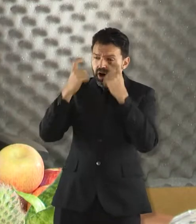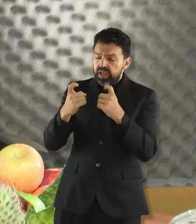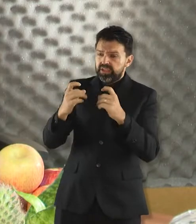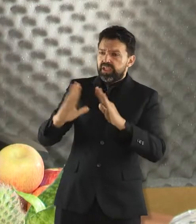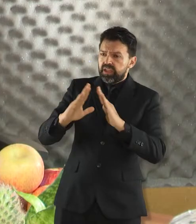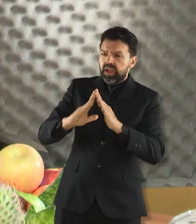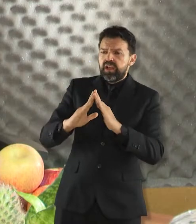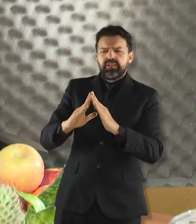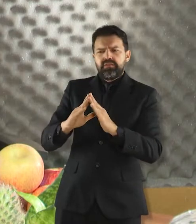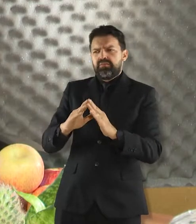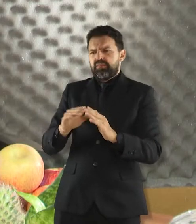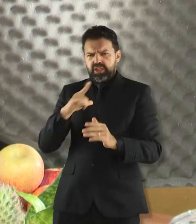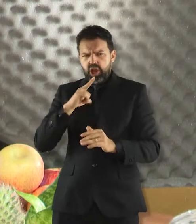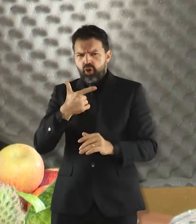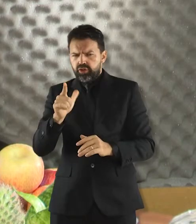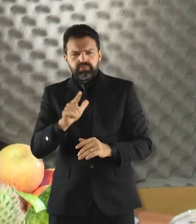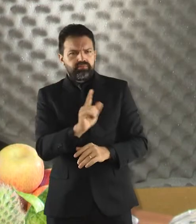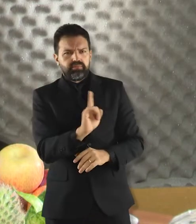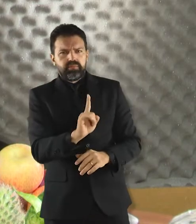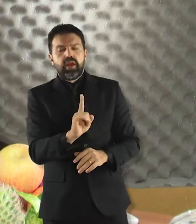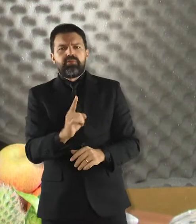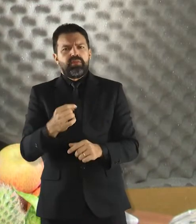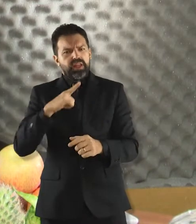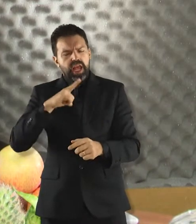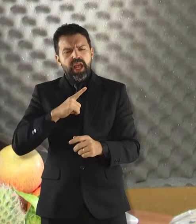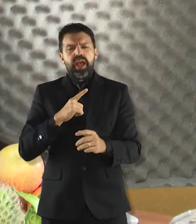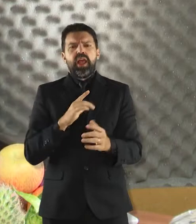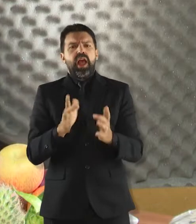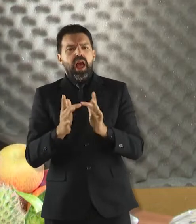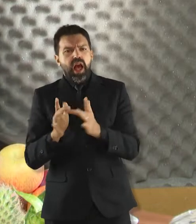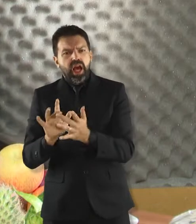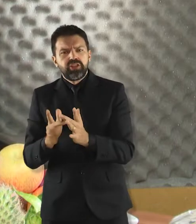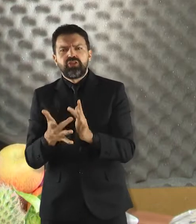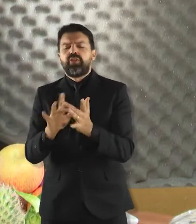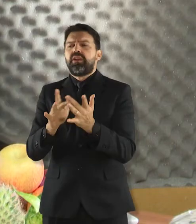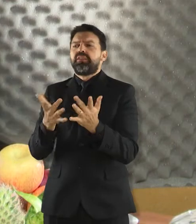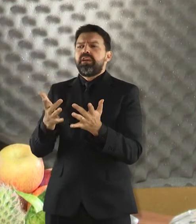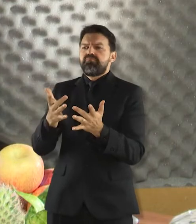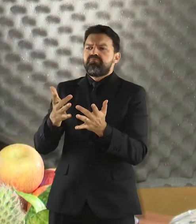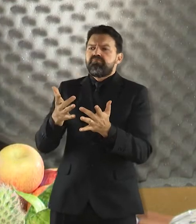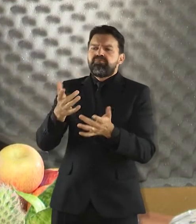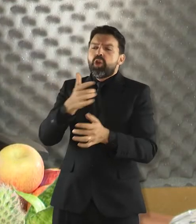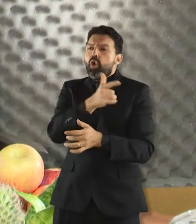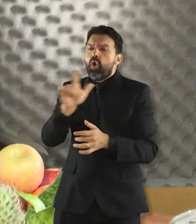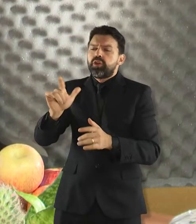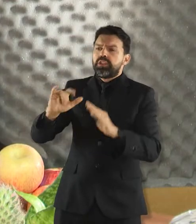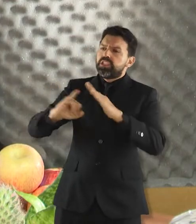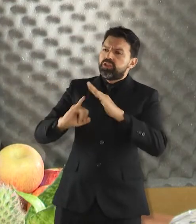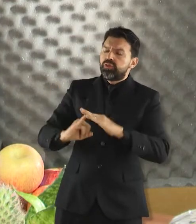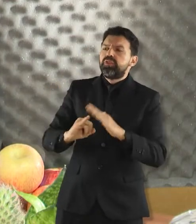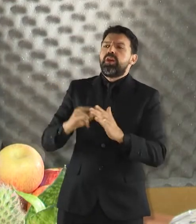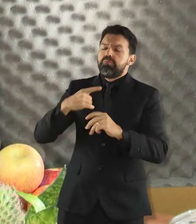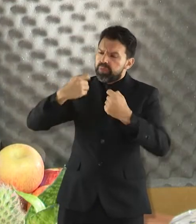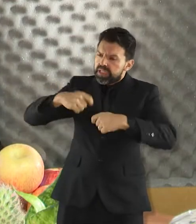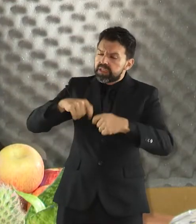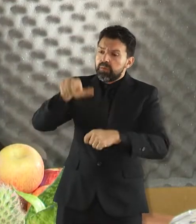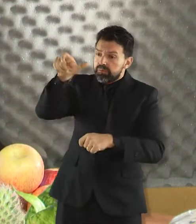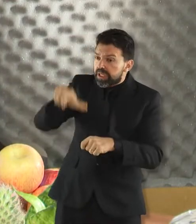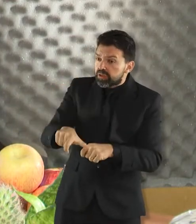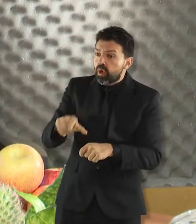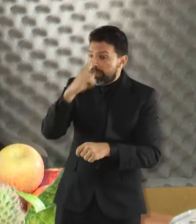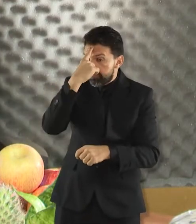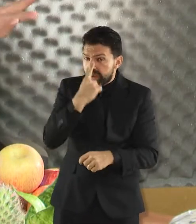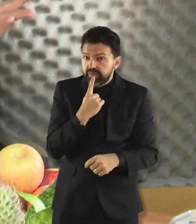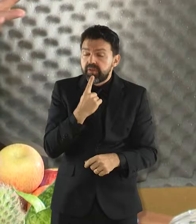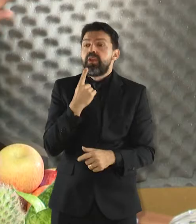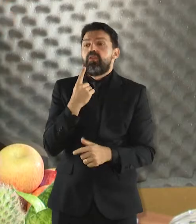É realizado um trabalho de articulação, né, com outras instituições, com a rede, com toda a rede. Precisa realmente de uma pessoa que tem esse perfil,